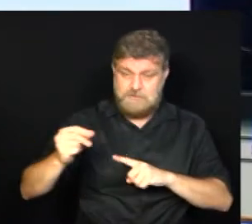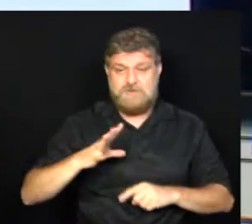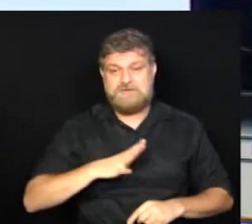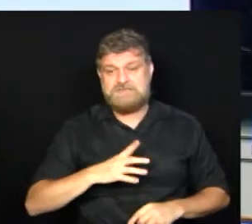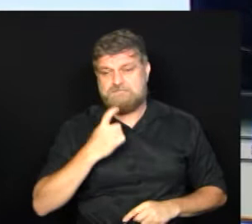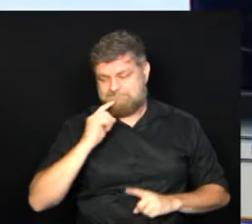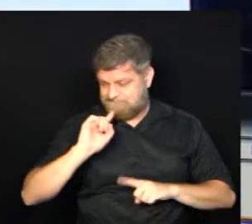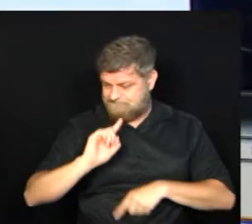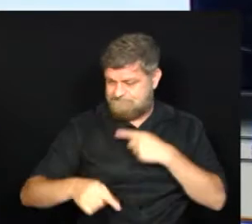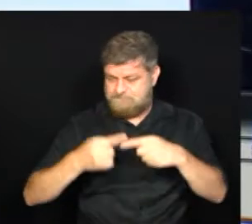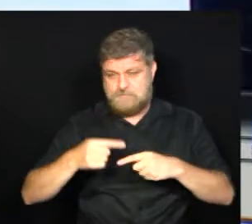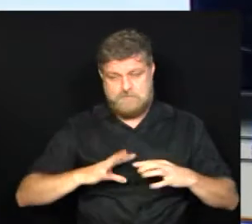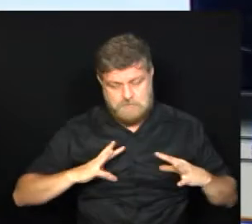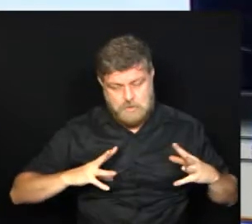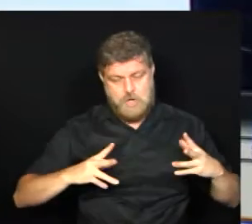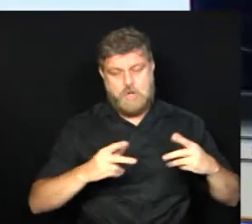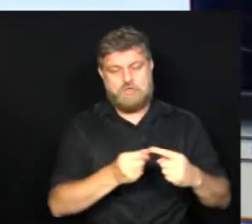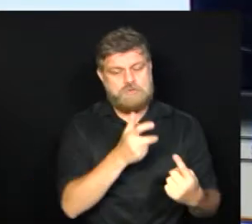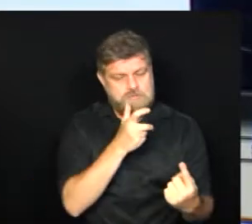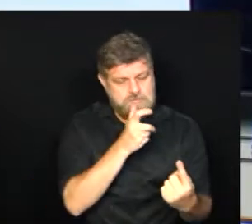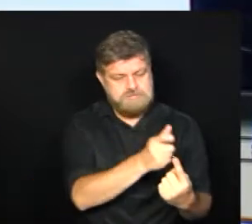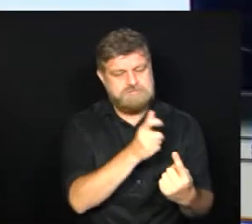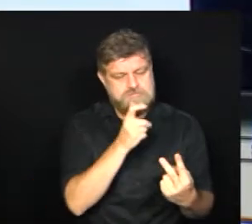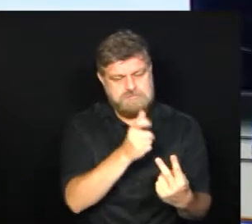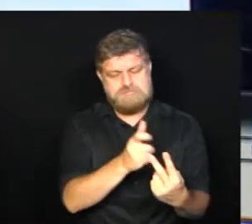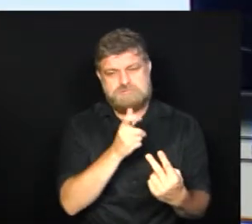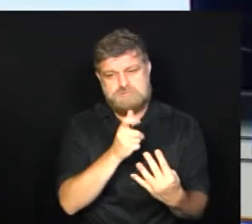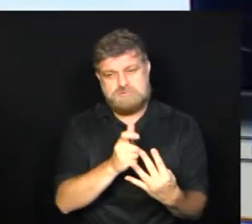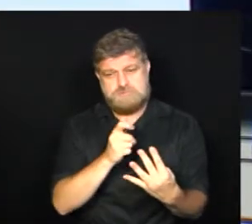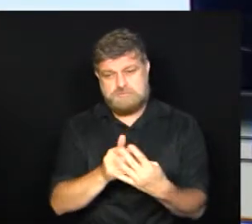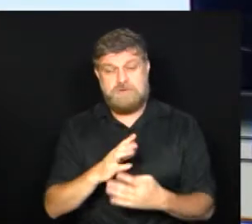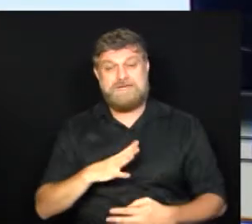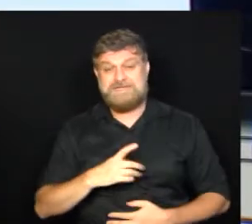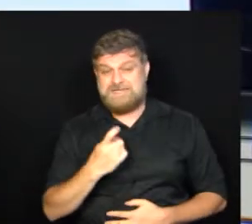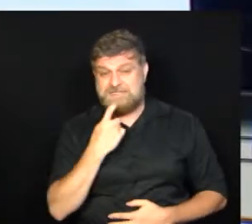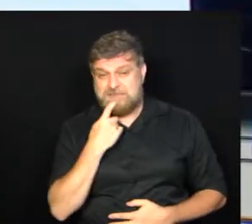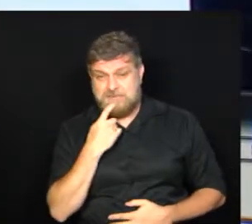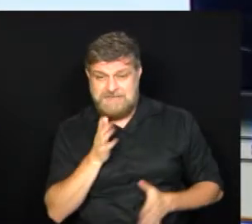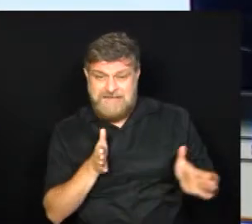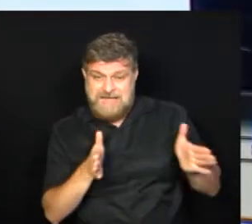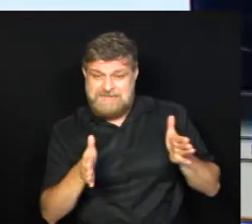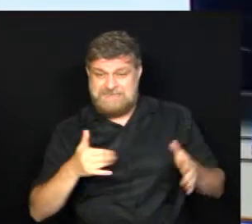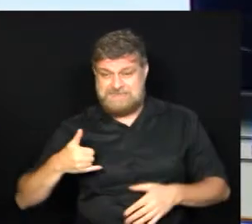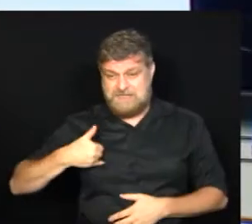Campinas, vacinando todo mundo. Campinas, nessa população, a gente